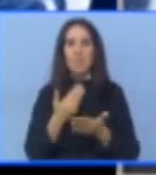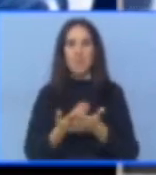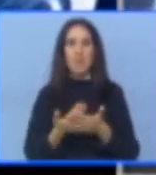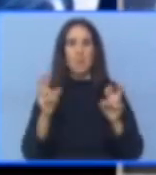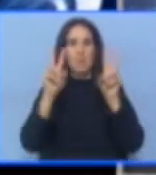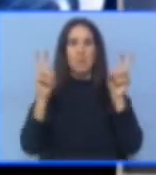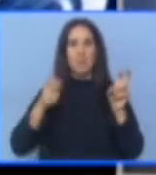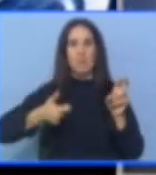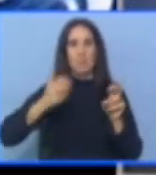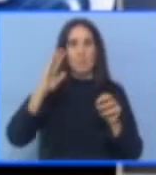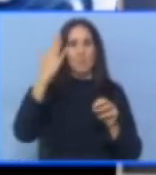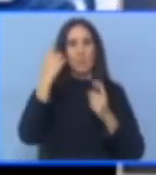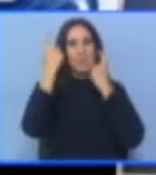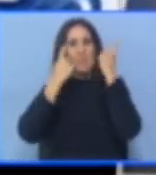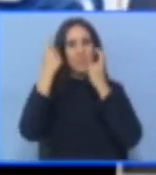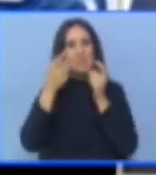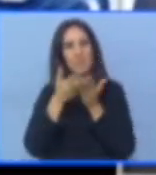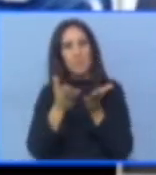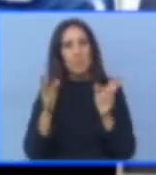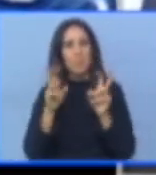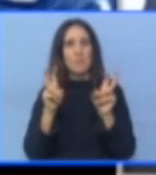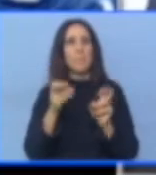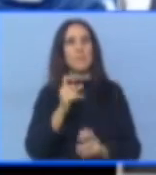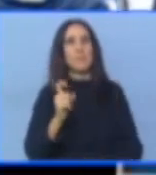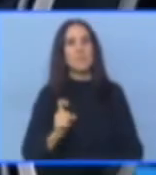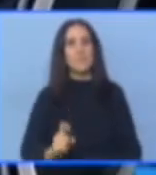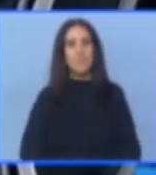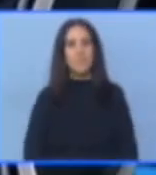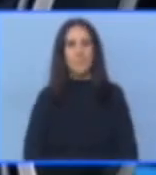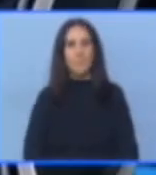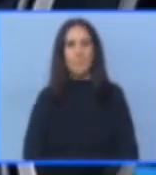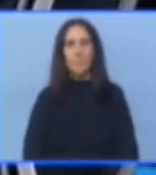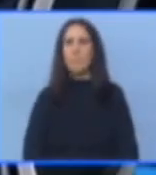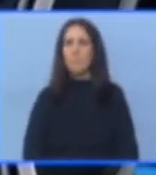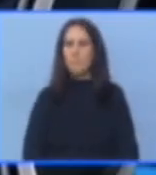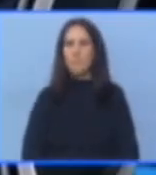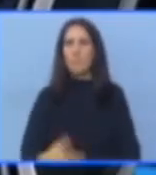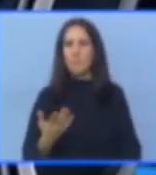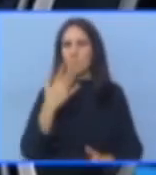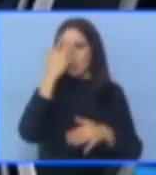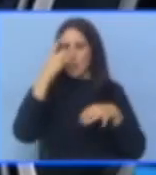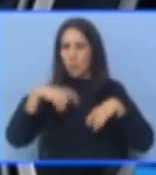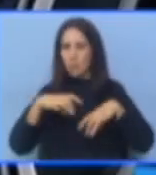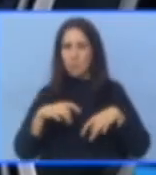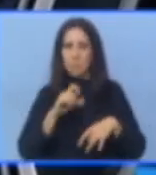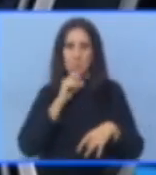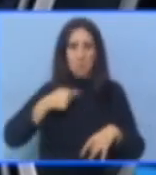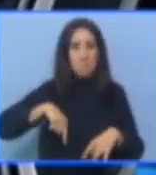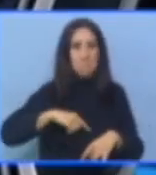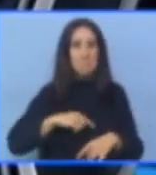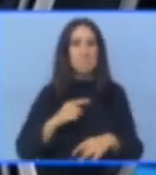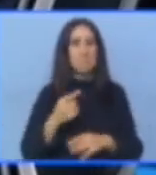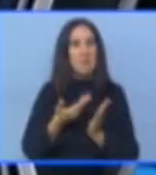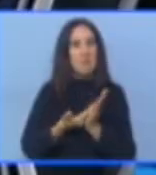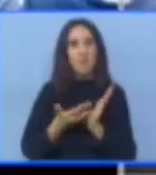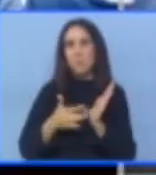tema dominante e a reflexão alargada sobre a paz. Podemos, ou pode apontar algumas conclusões desse seminário que estão contidas no